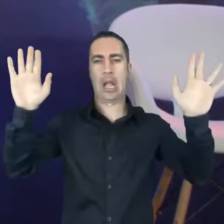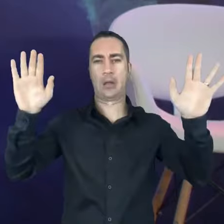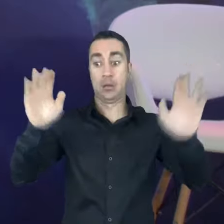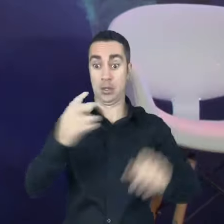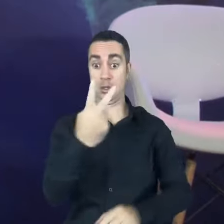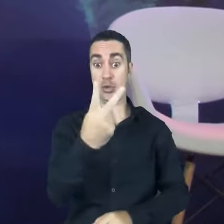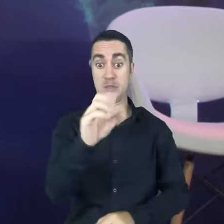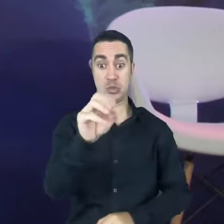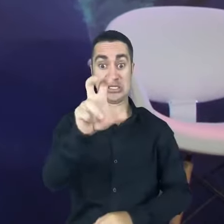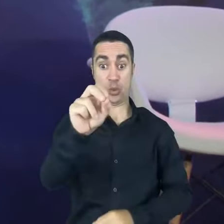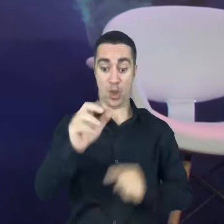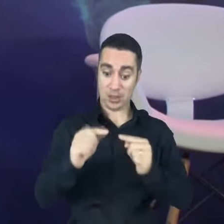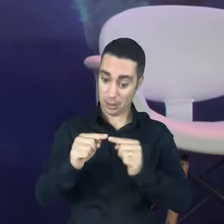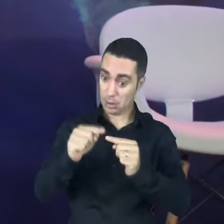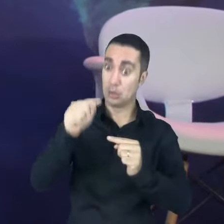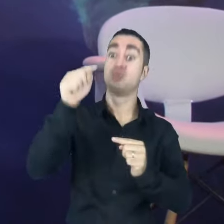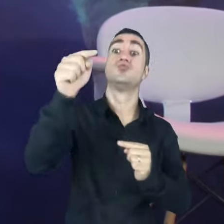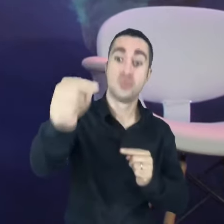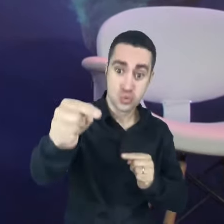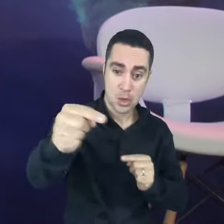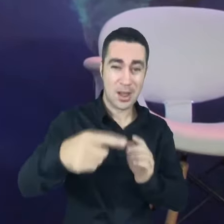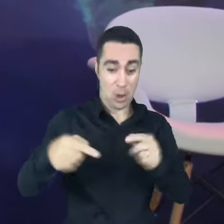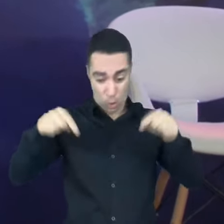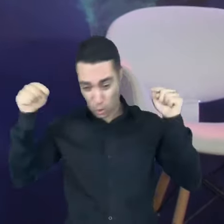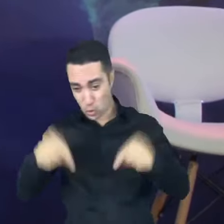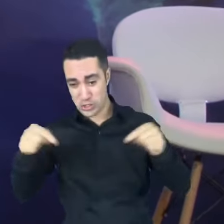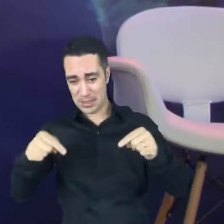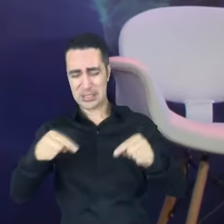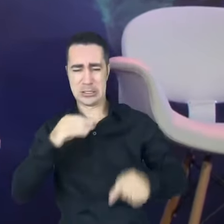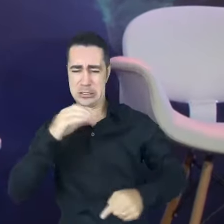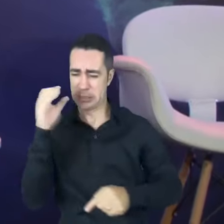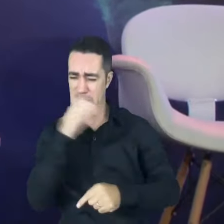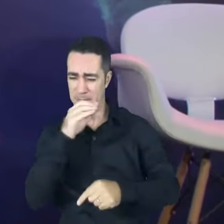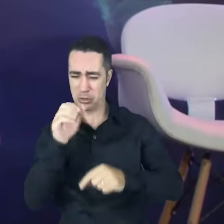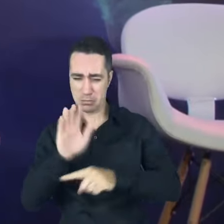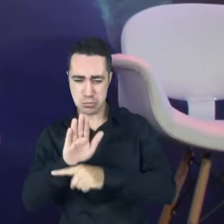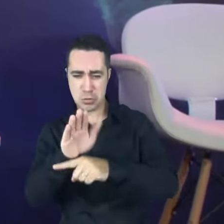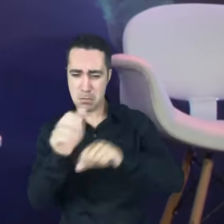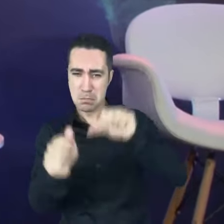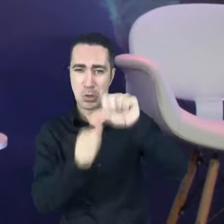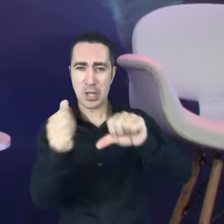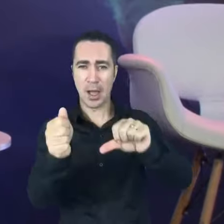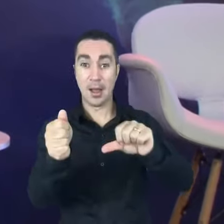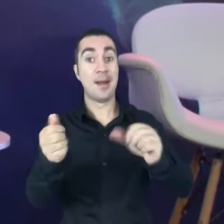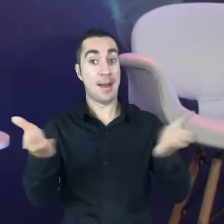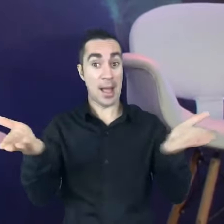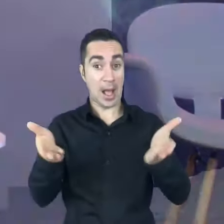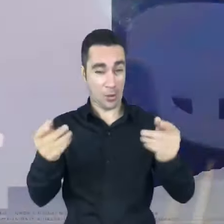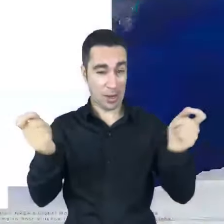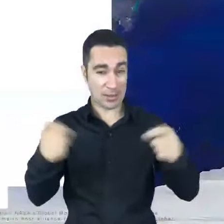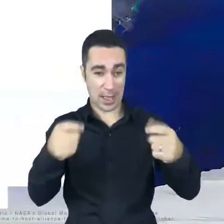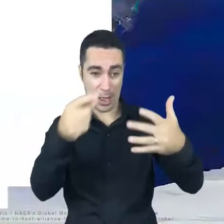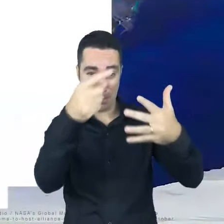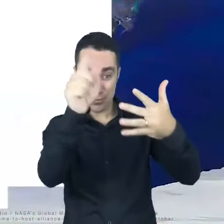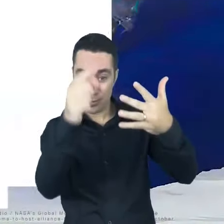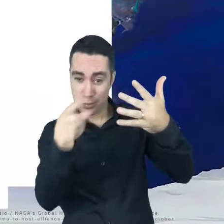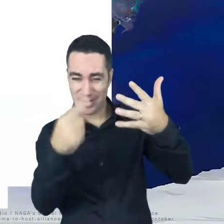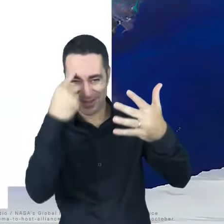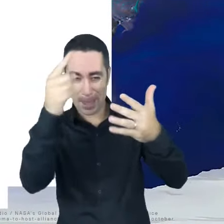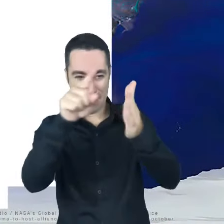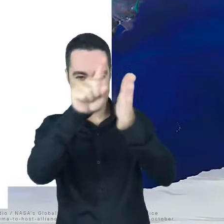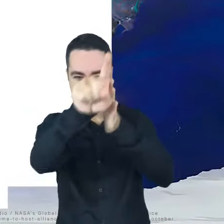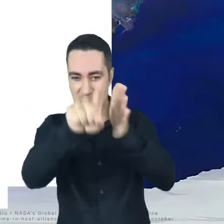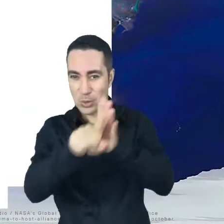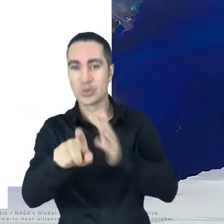vamos nos guiando pelo presente. Certo? Agora, será que a gente consegue conferir o resultado da pesquisa, da enquete?